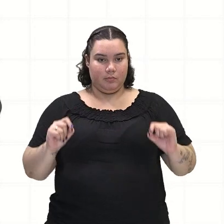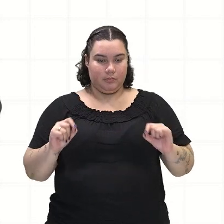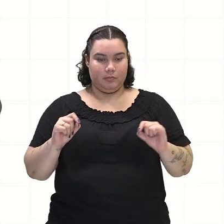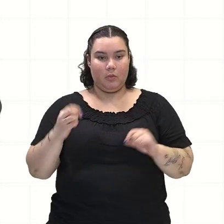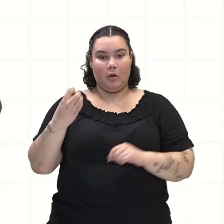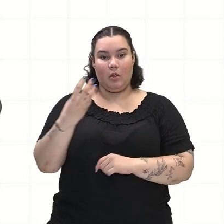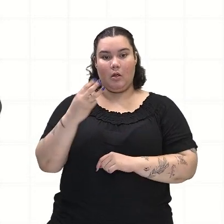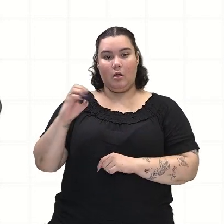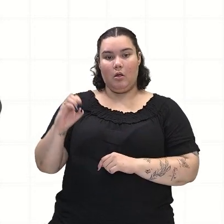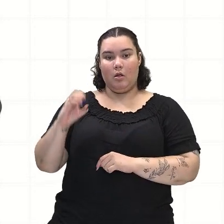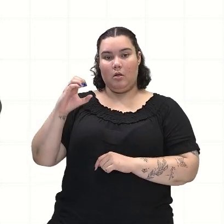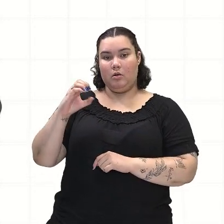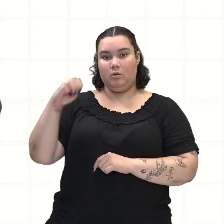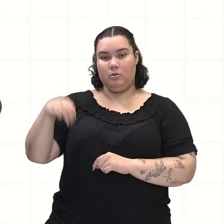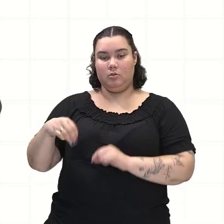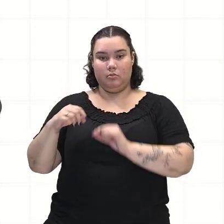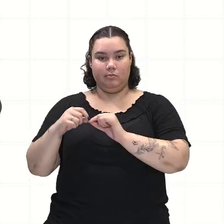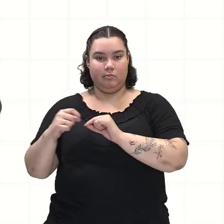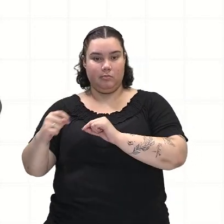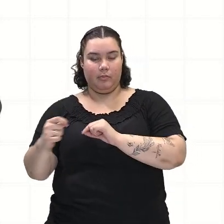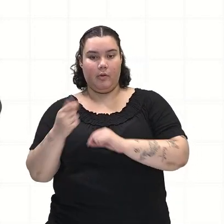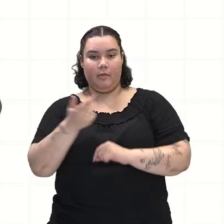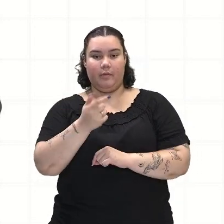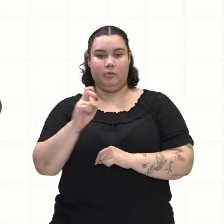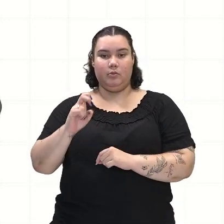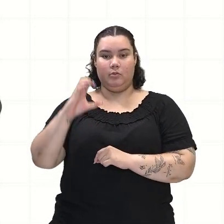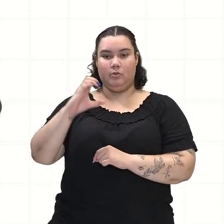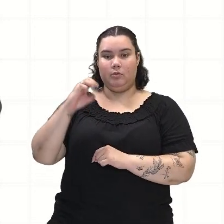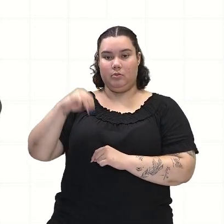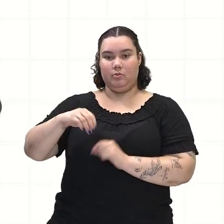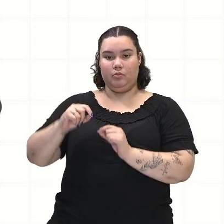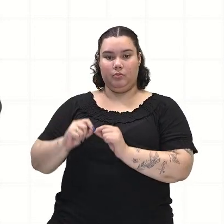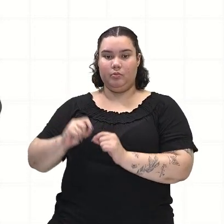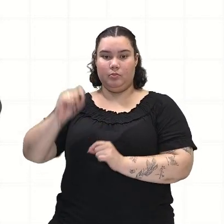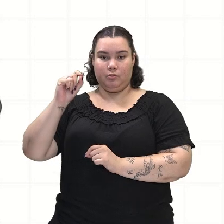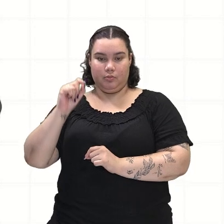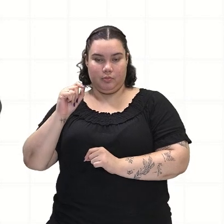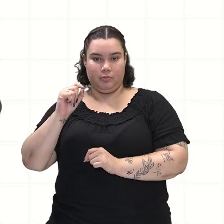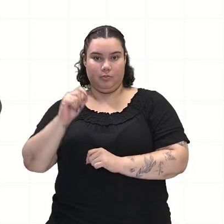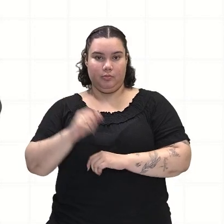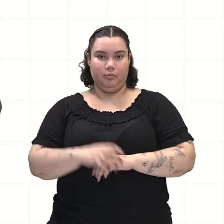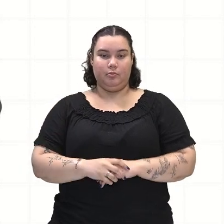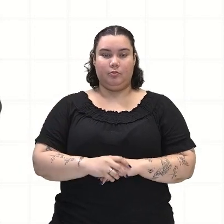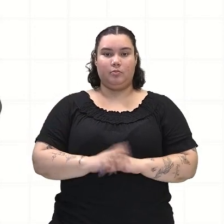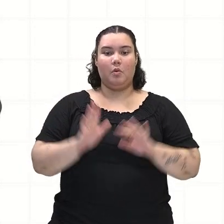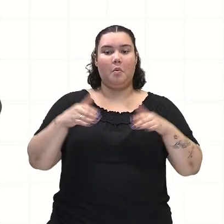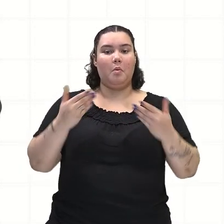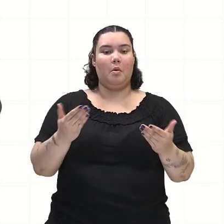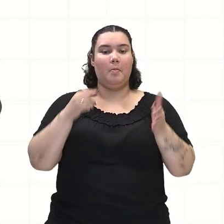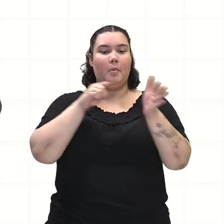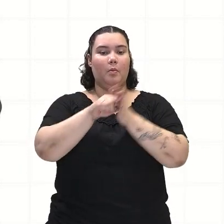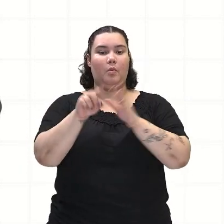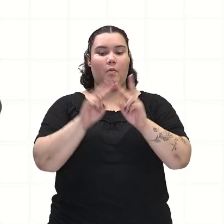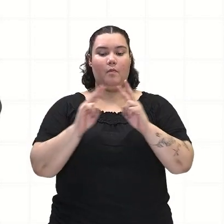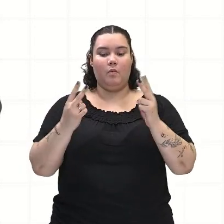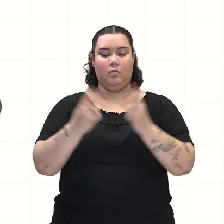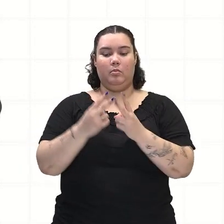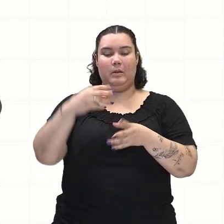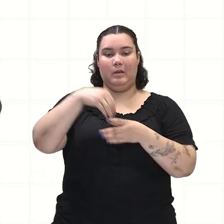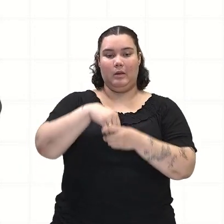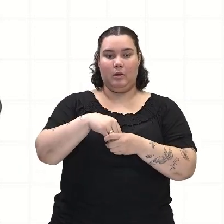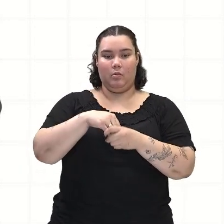30 centímetros de largura e 25 centímetros de altura. Qual é o volume interno